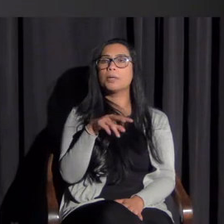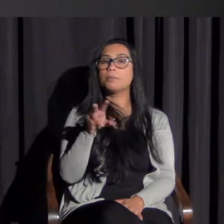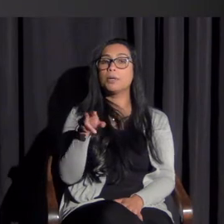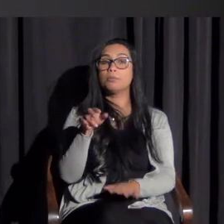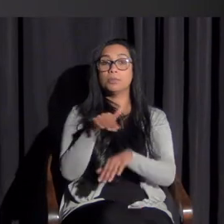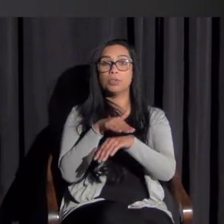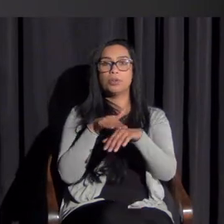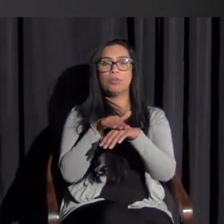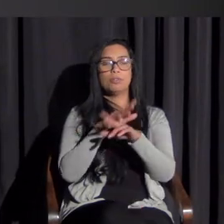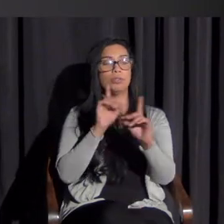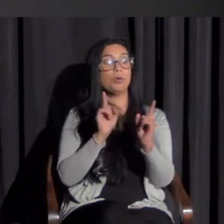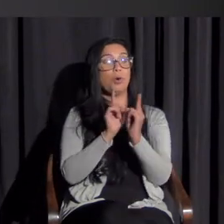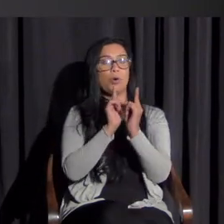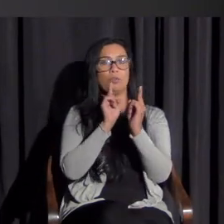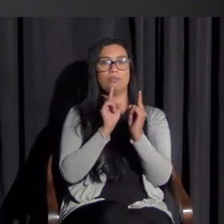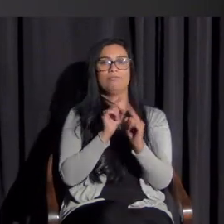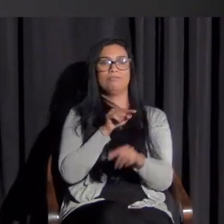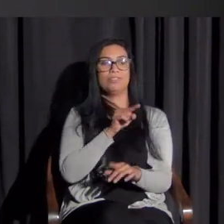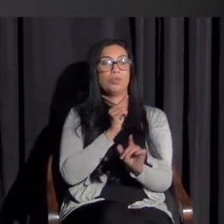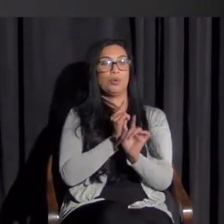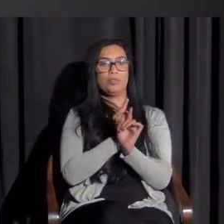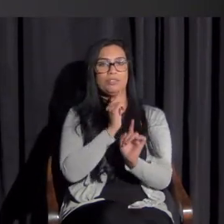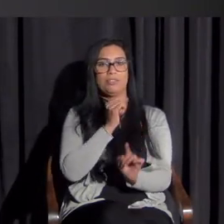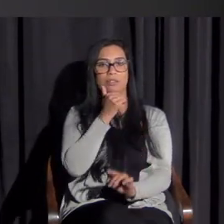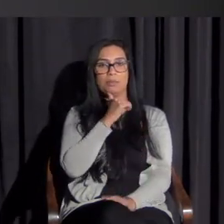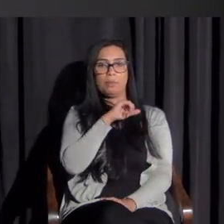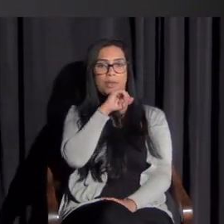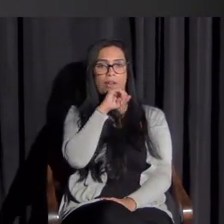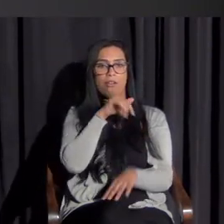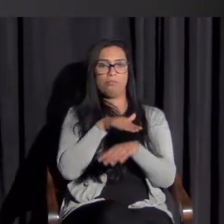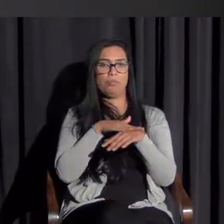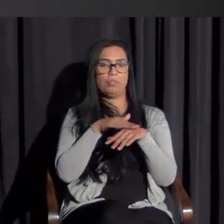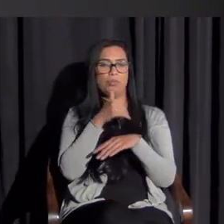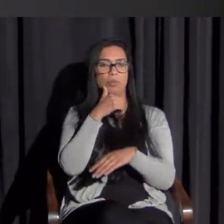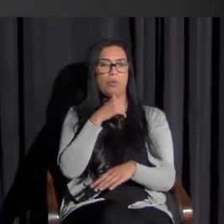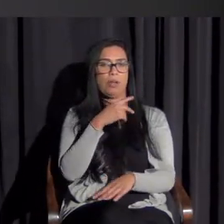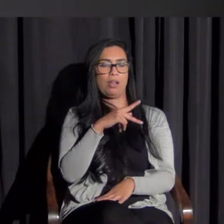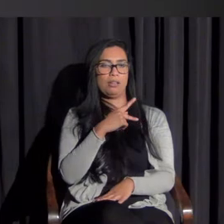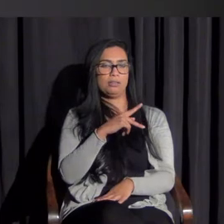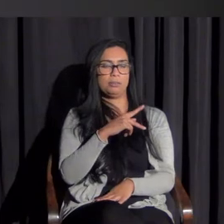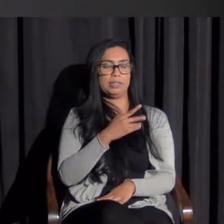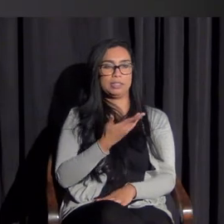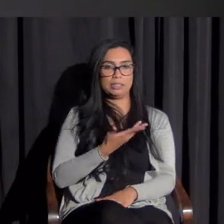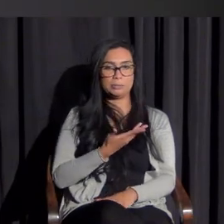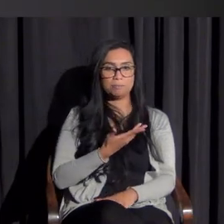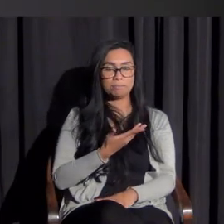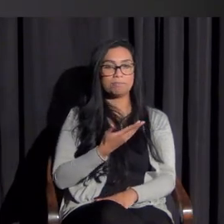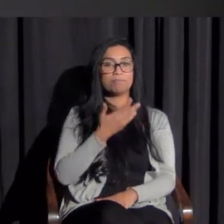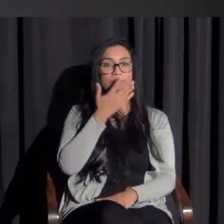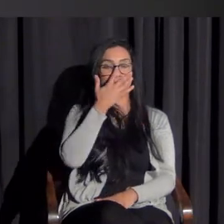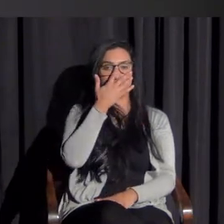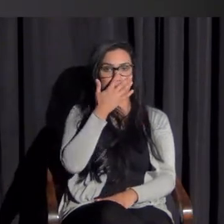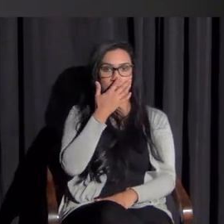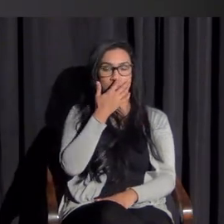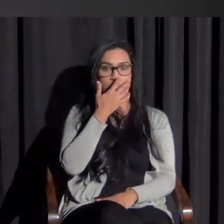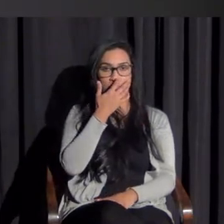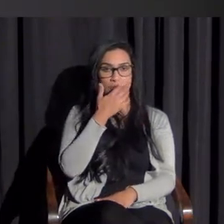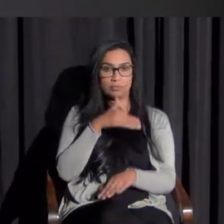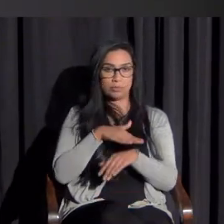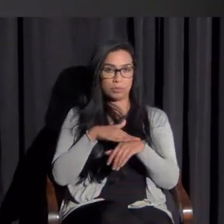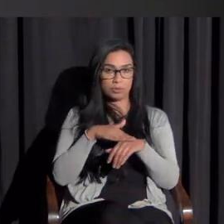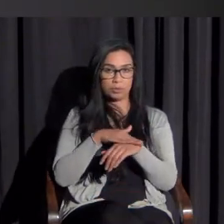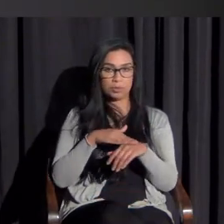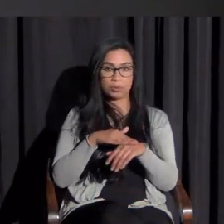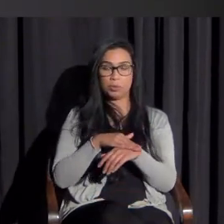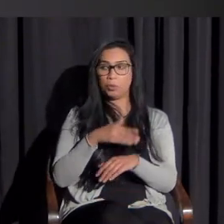mãe, com a mãe dessa criança recém-nascida, né, desse bebê, dessa bebê recém-nascida, um senhor me chama e fala assim: